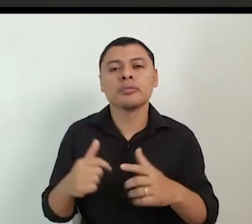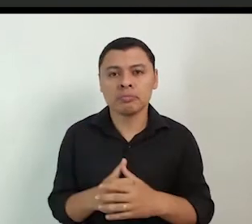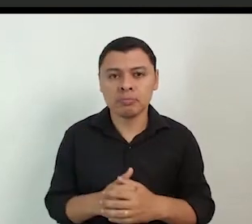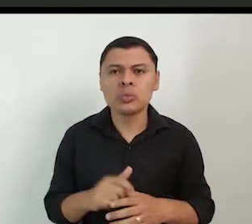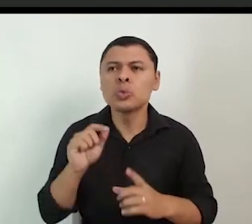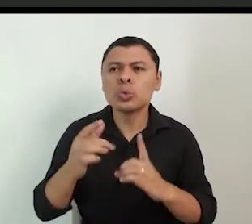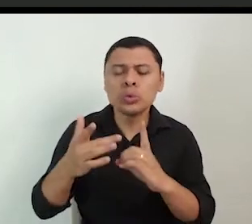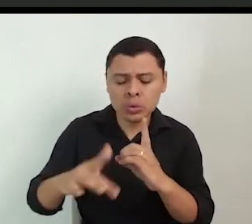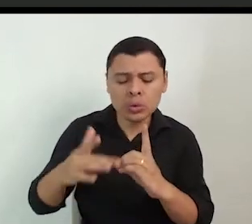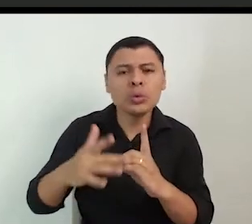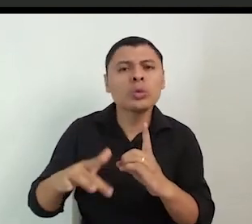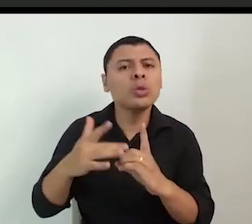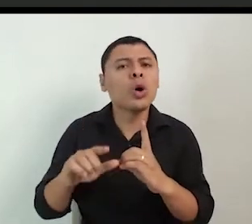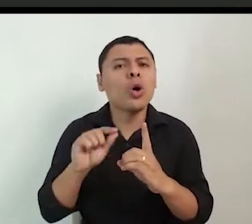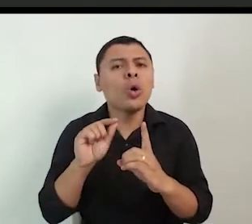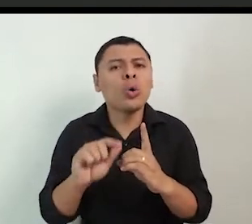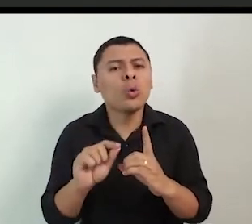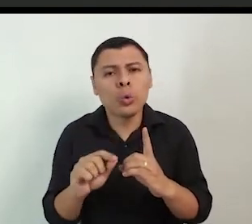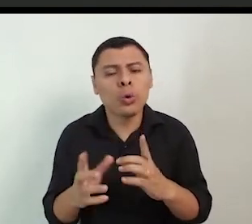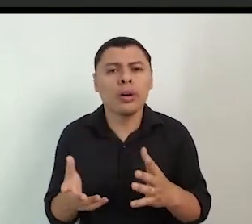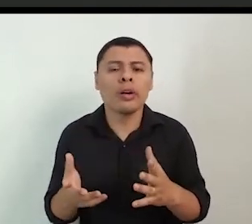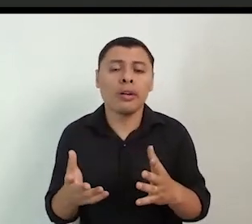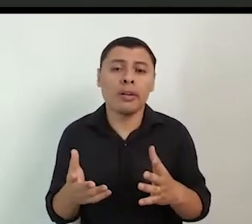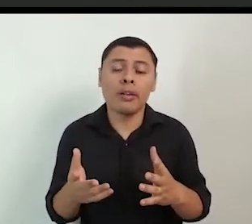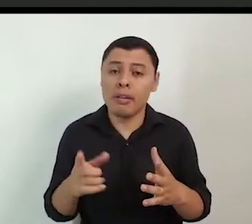capacitismo? E aí que surge, né,